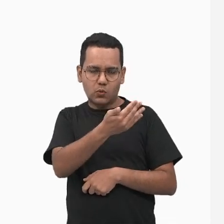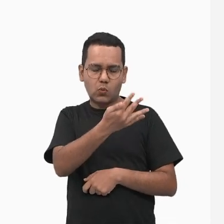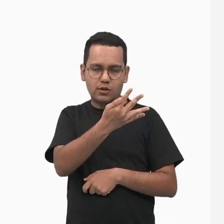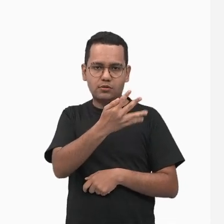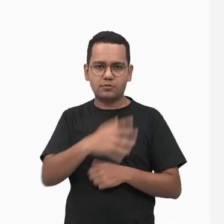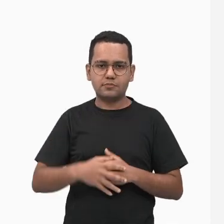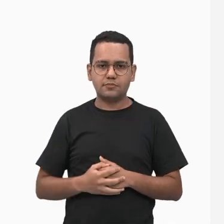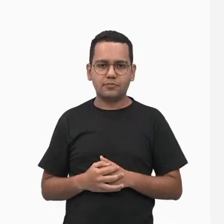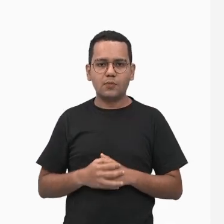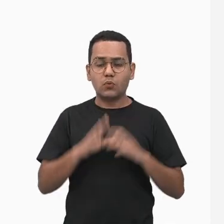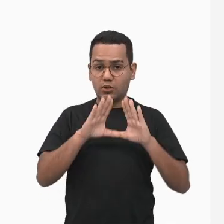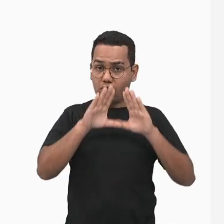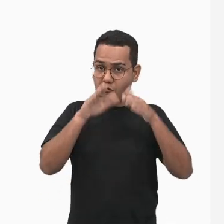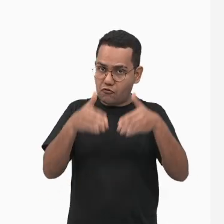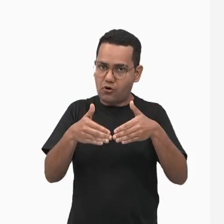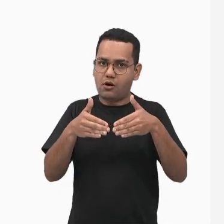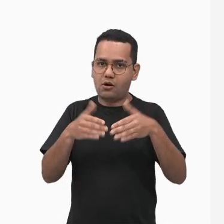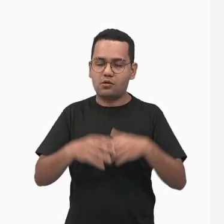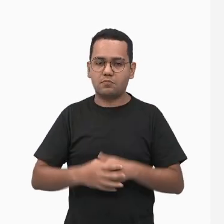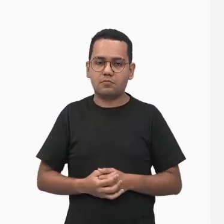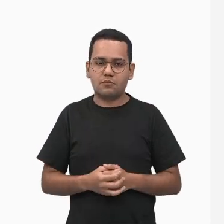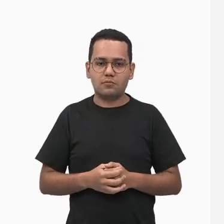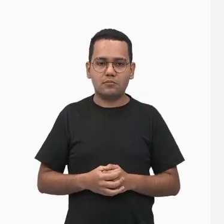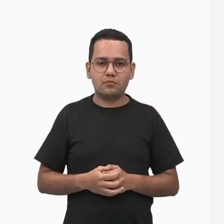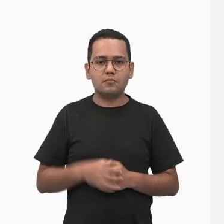fechar mais um pouco. A lei interpretativa